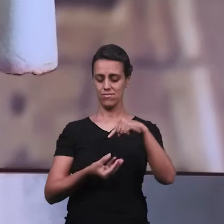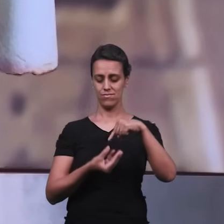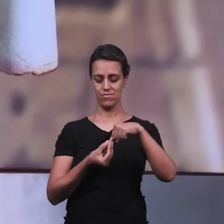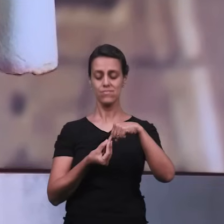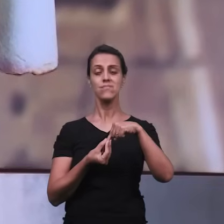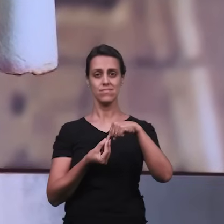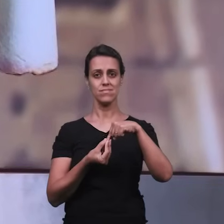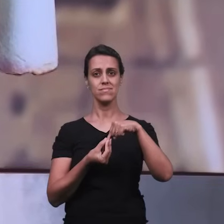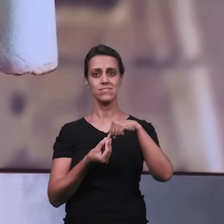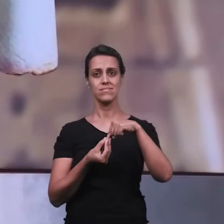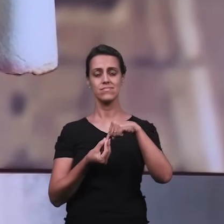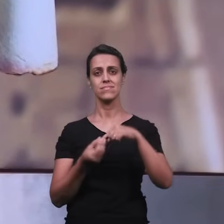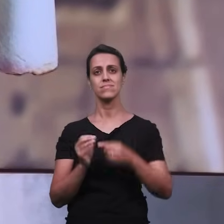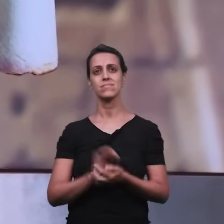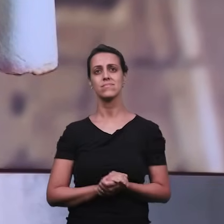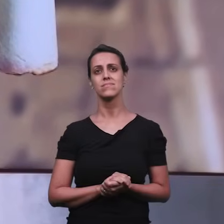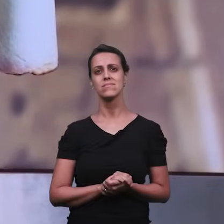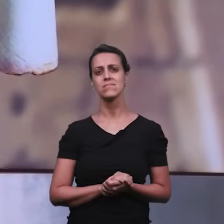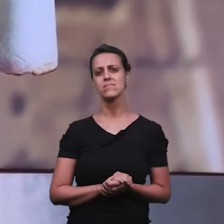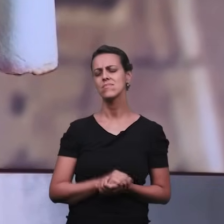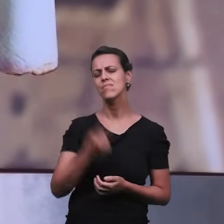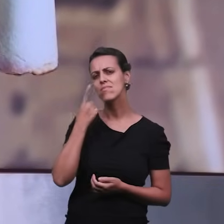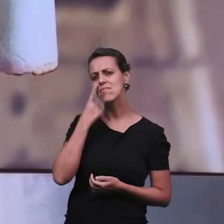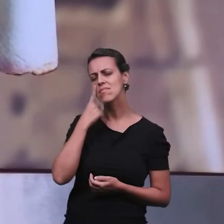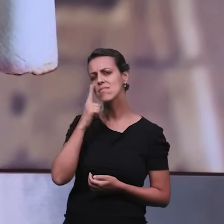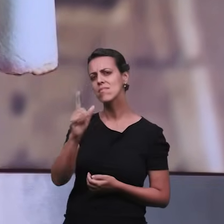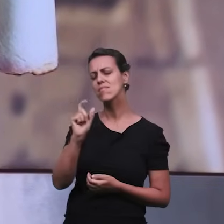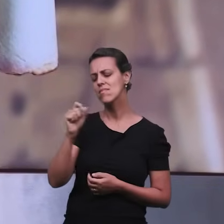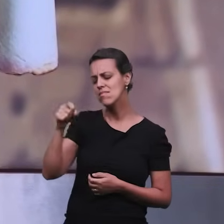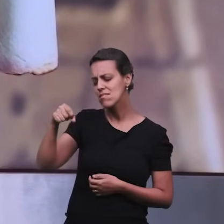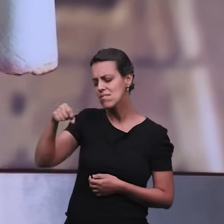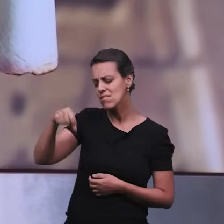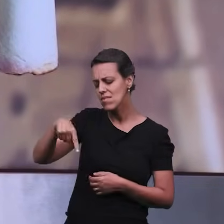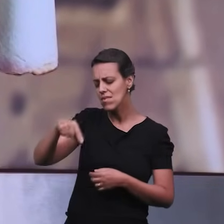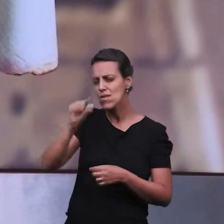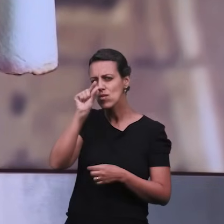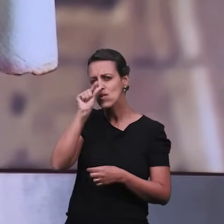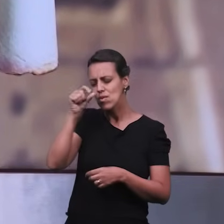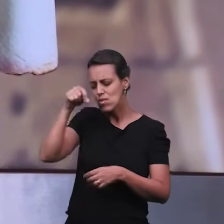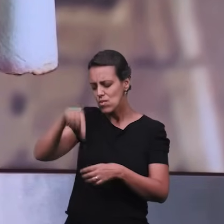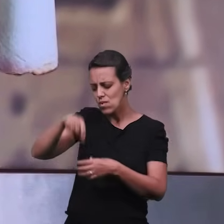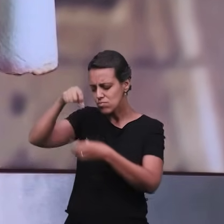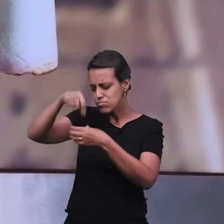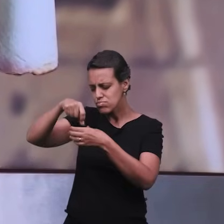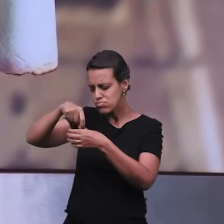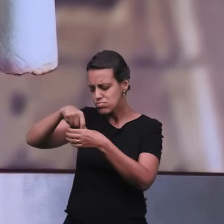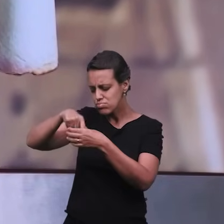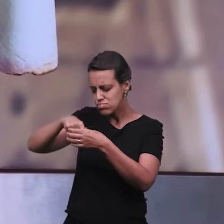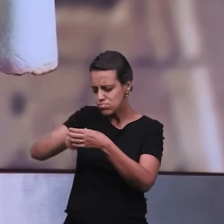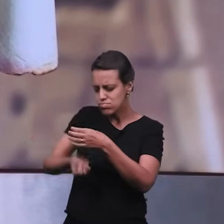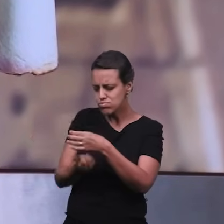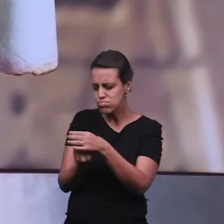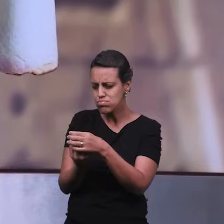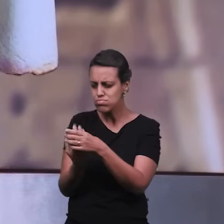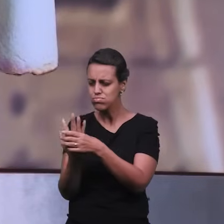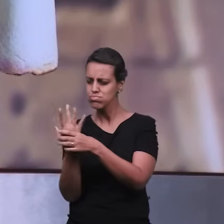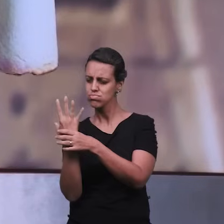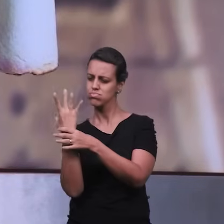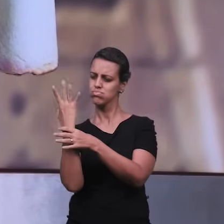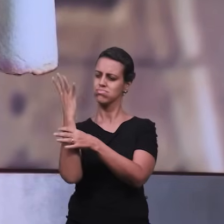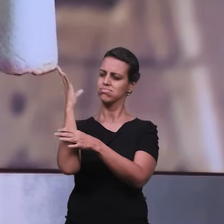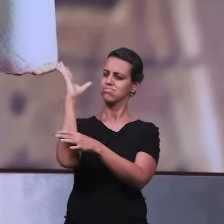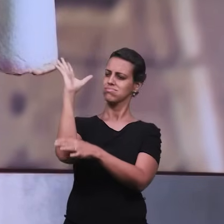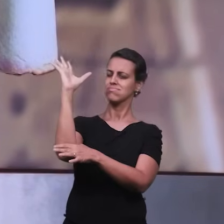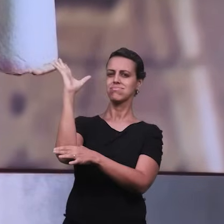Vimos aí que a figueira foi plantada e não seria arrancada. Vamos ver mais à frente